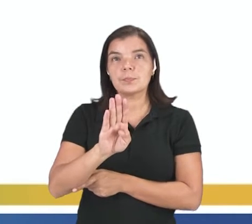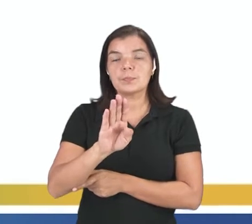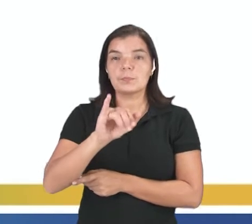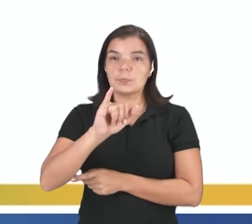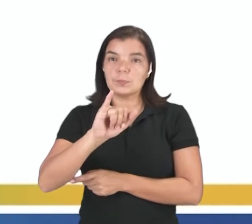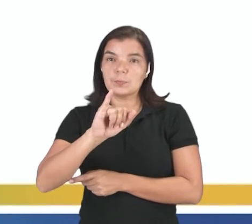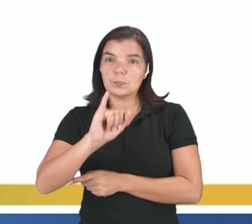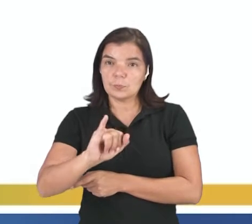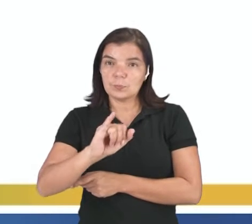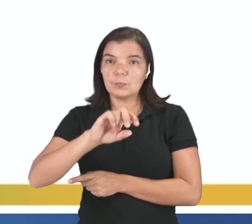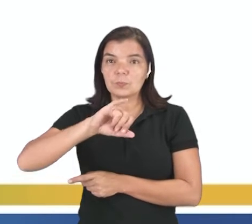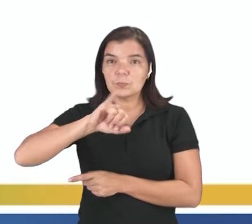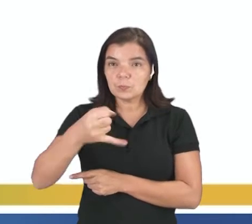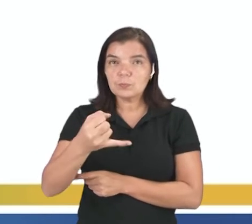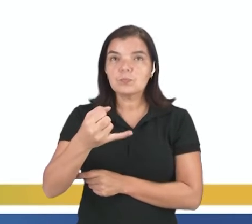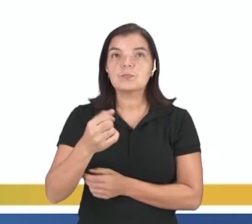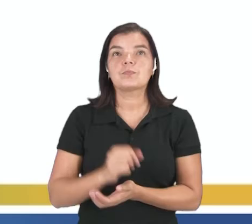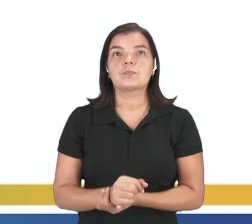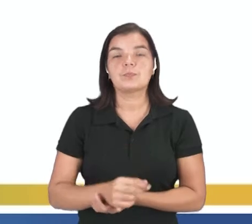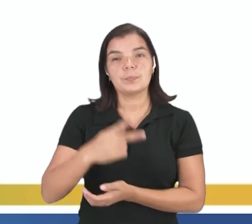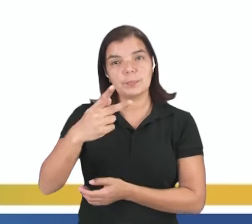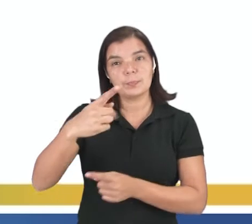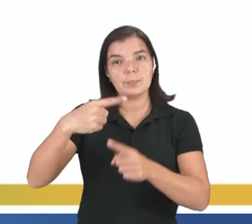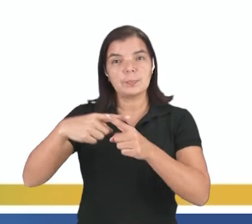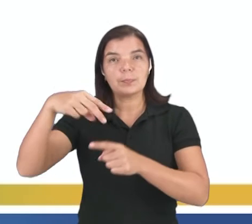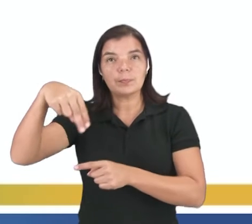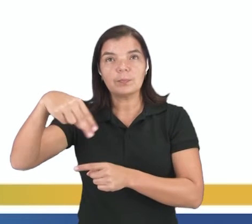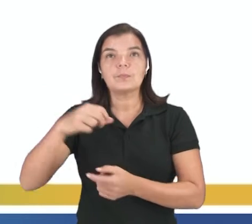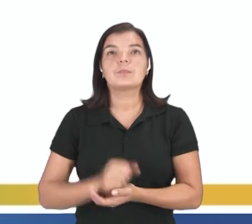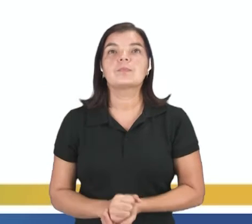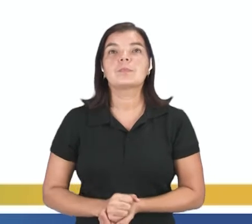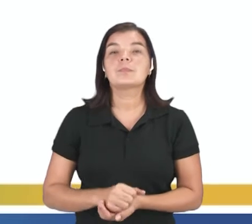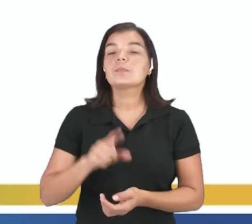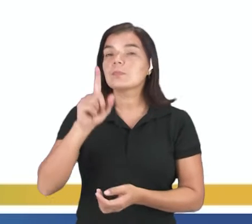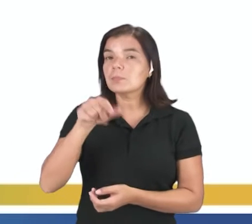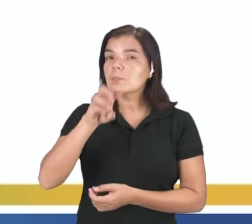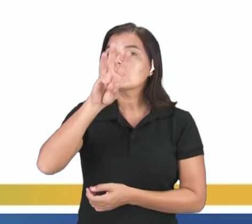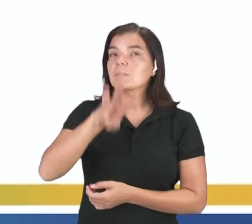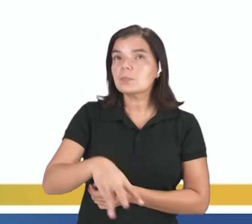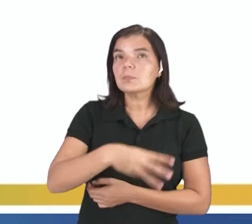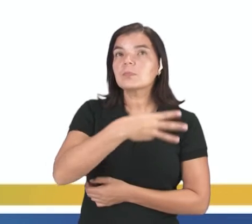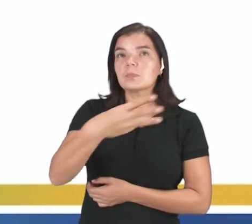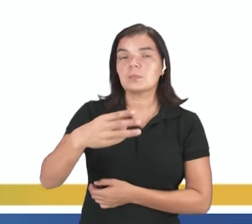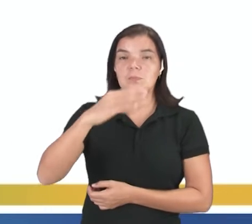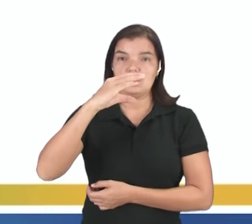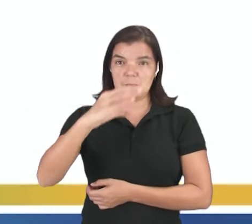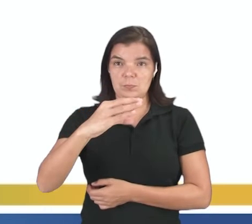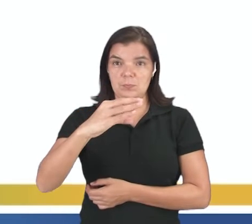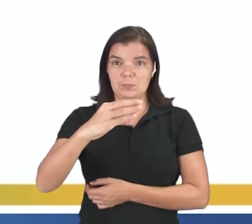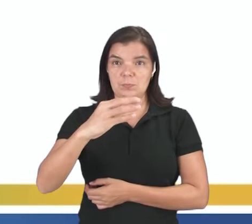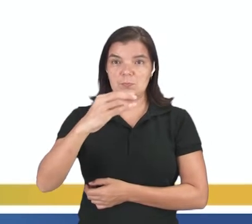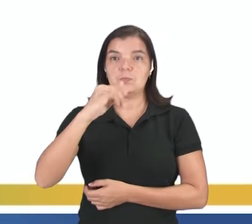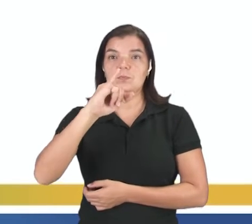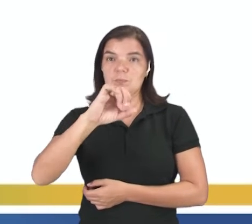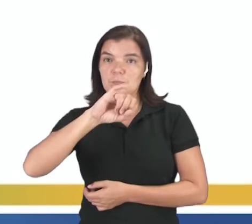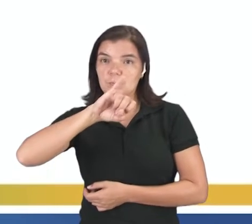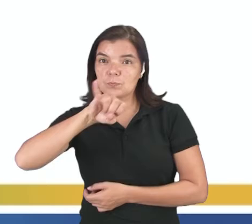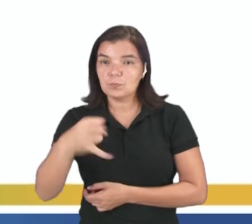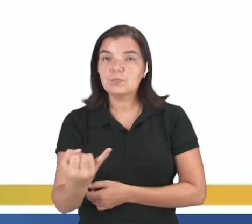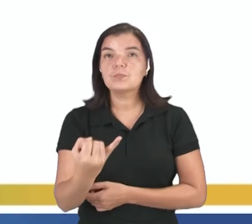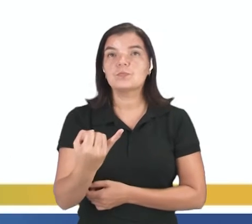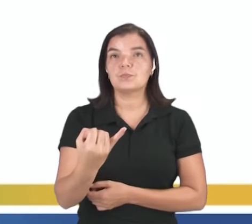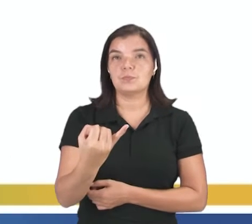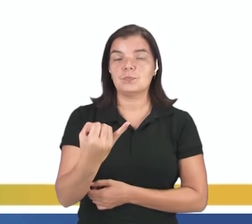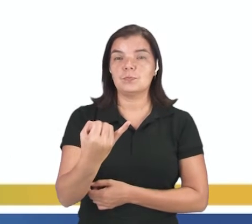B endereçado IJ, de P por N, é uma matriz C, que é igual